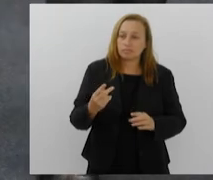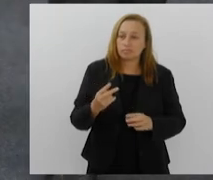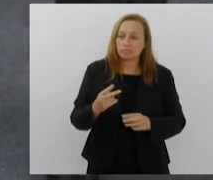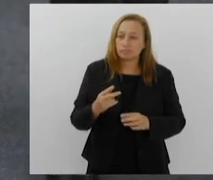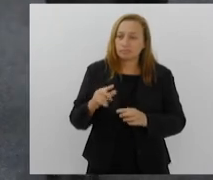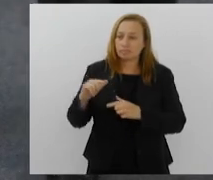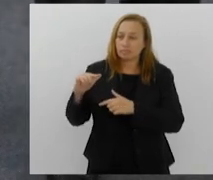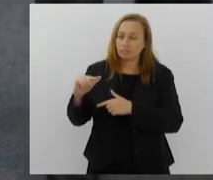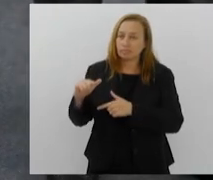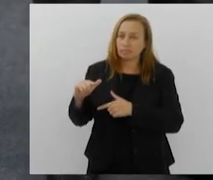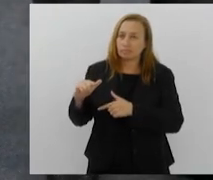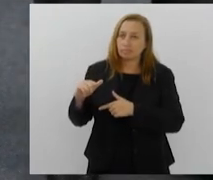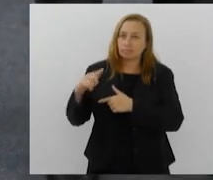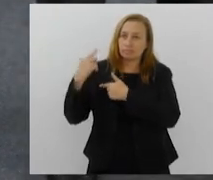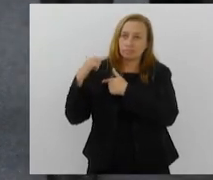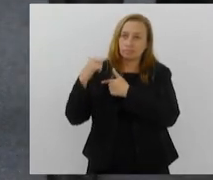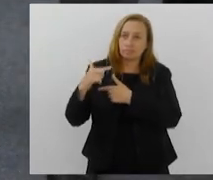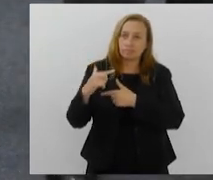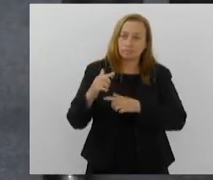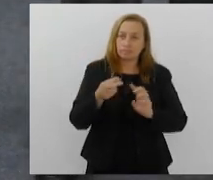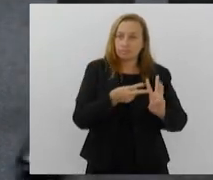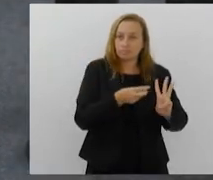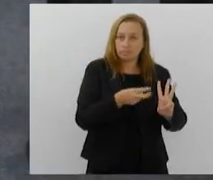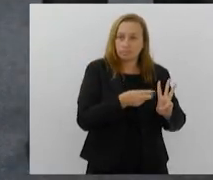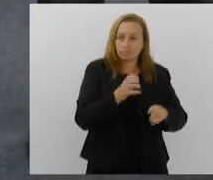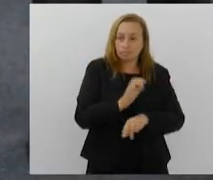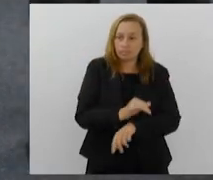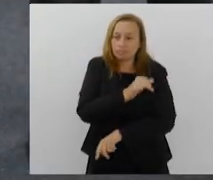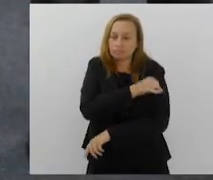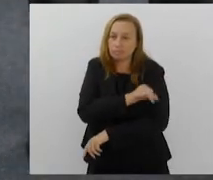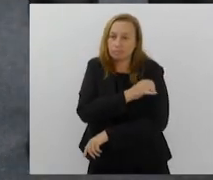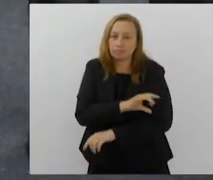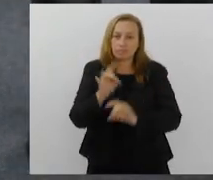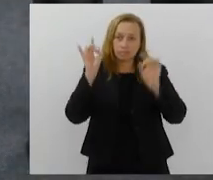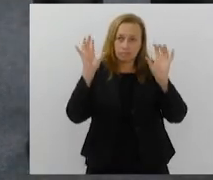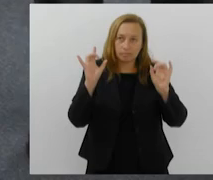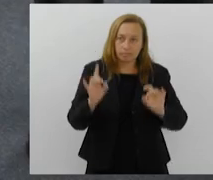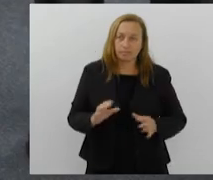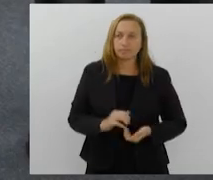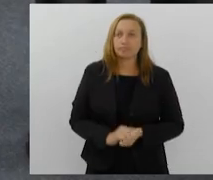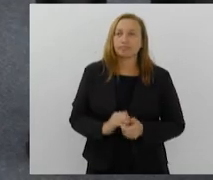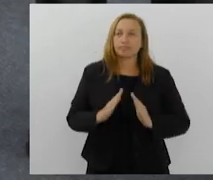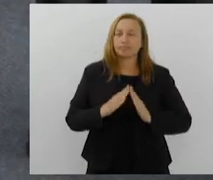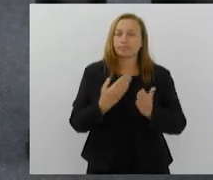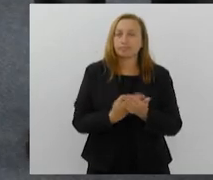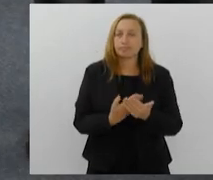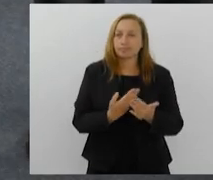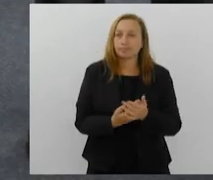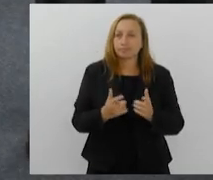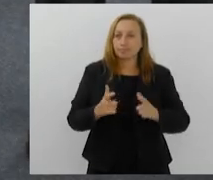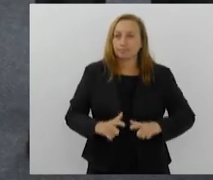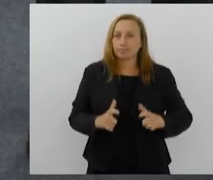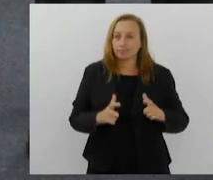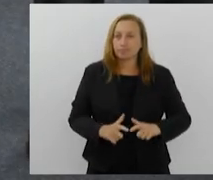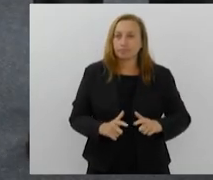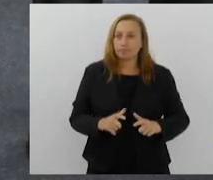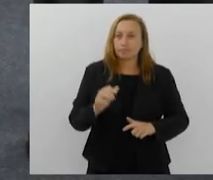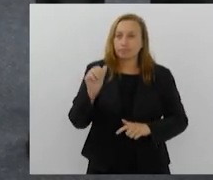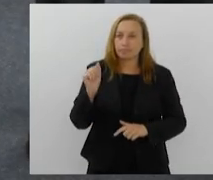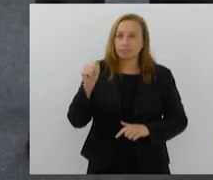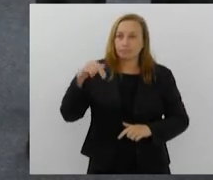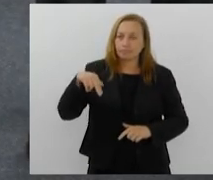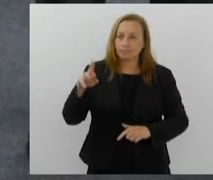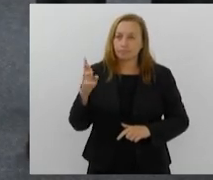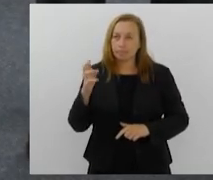na região do Estado do Rio de Janeiro, né? Especialmente a escola localizada no território de Angra dos Reis,